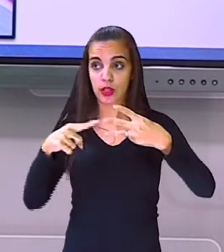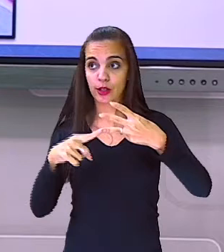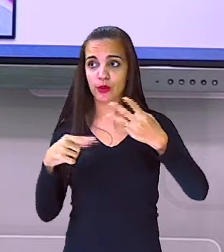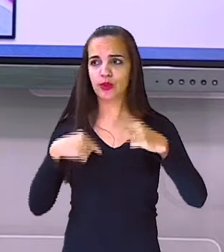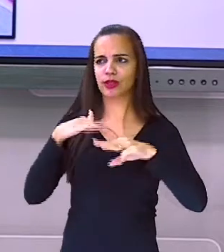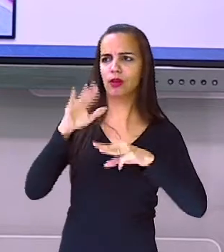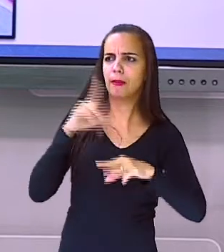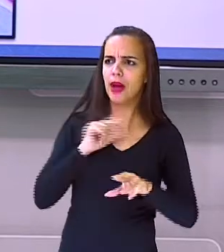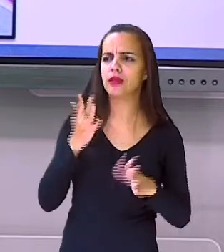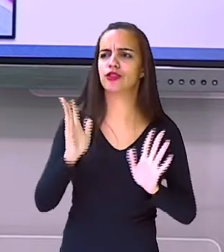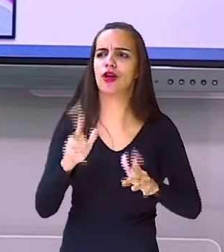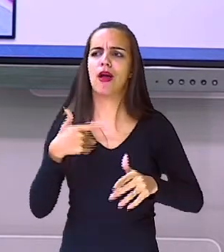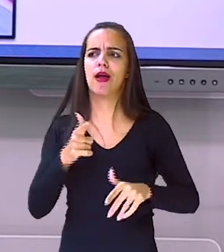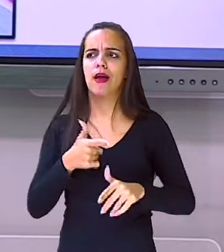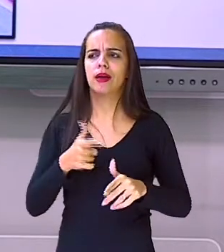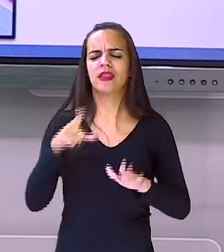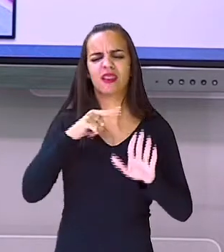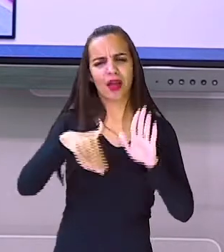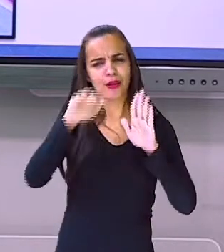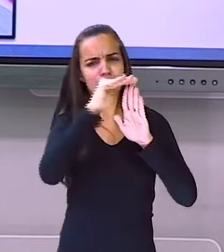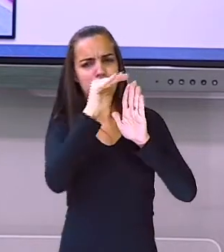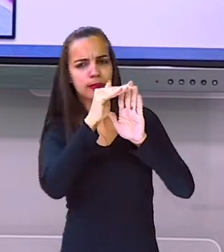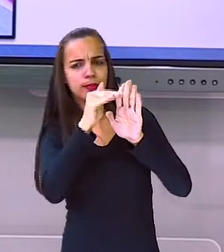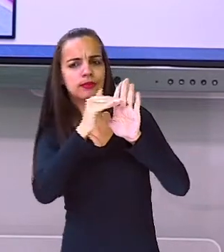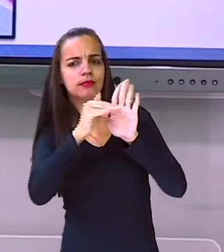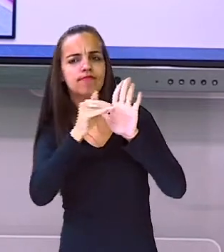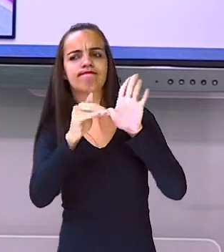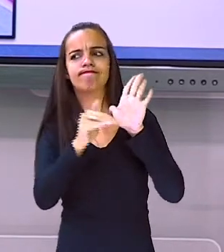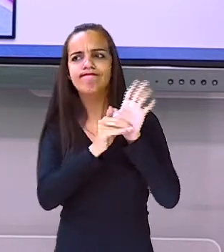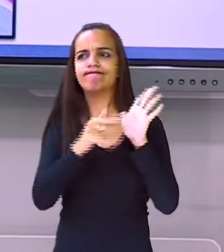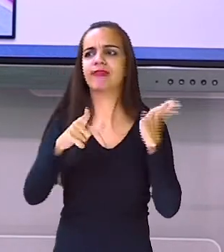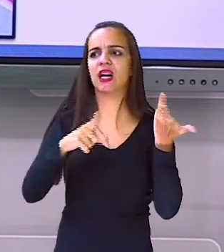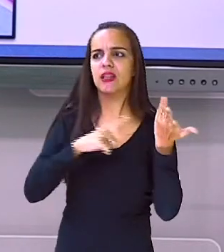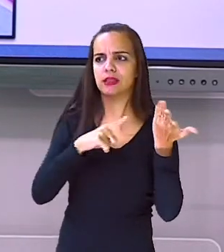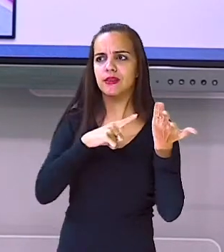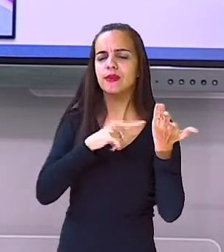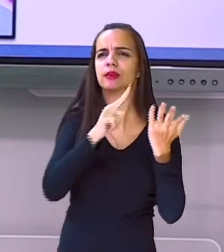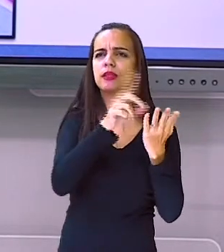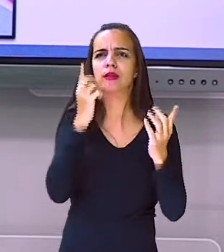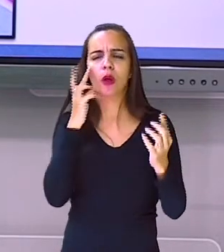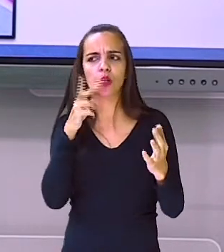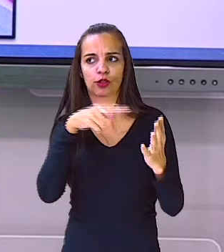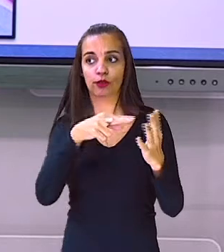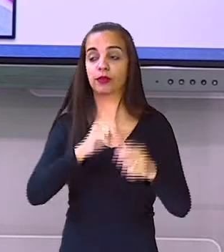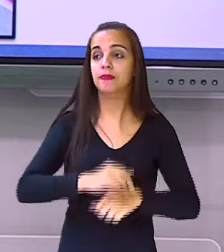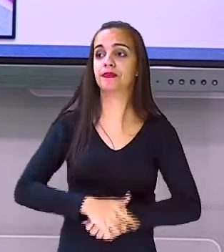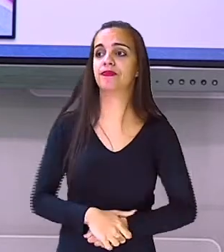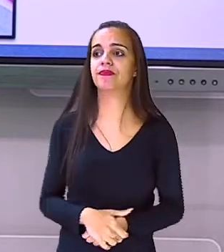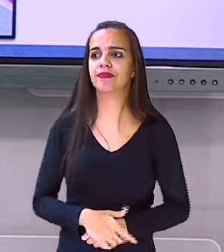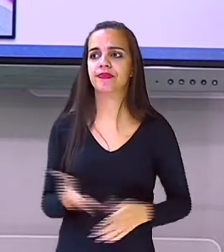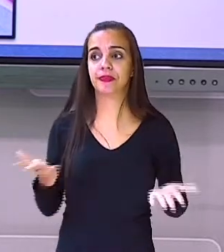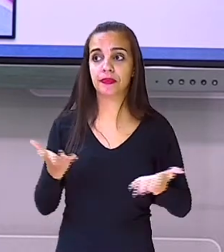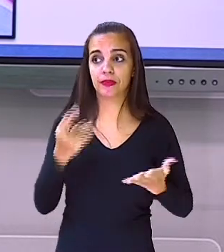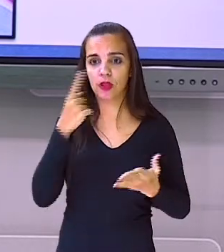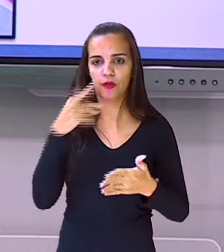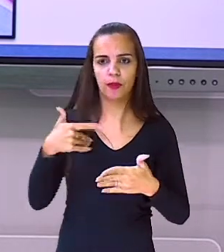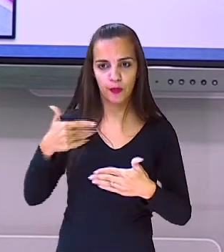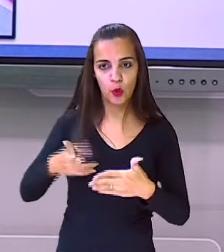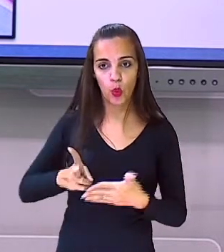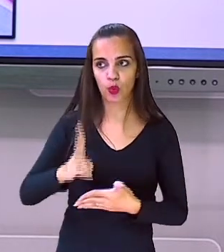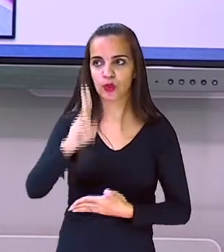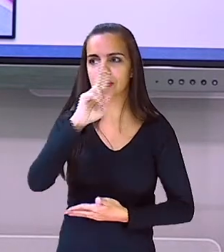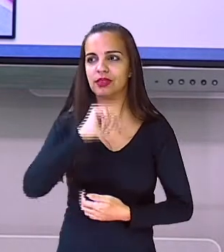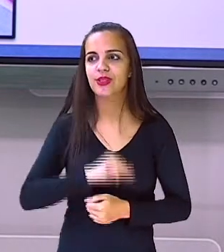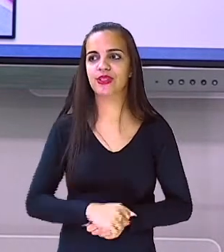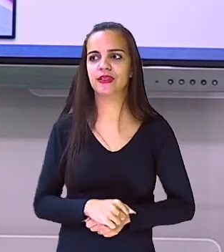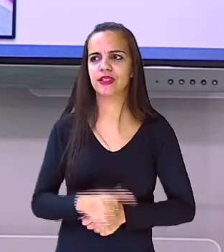eles têm aí algumas regras que diferenciam um do outro, certo? Vamos seguir então, fazer um